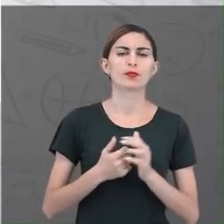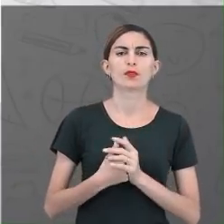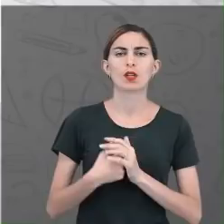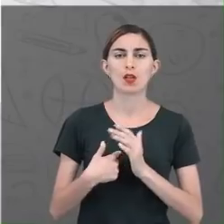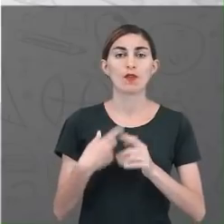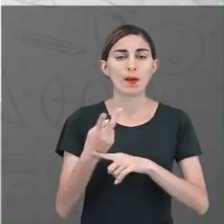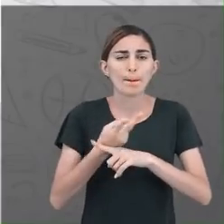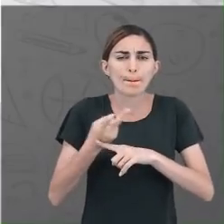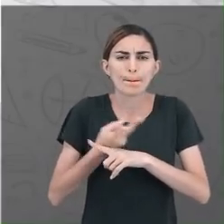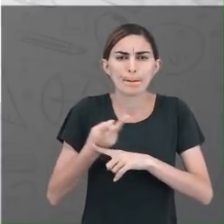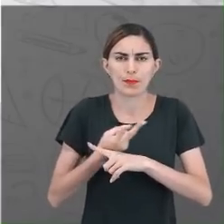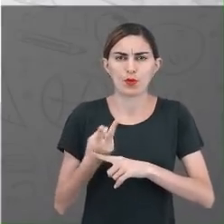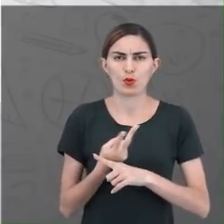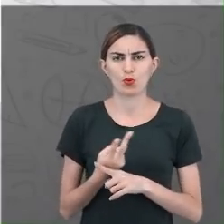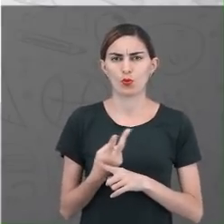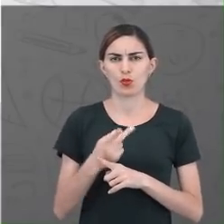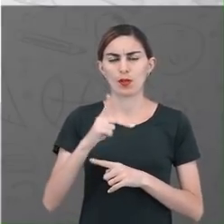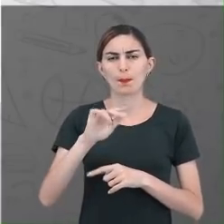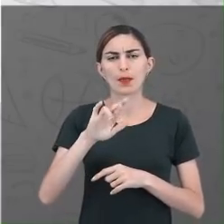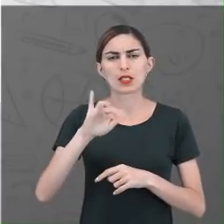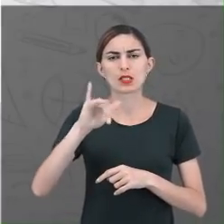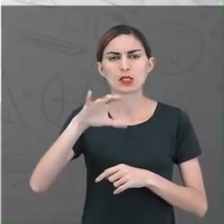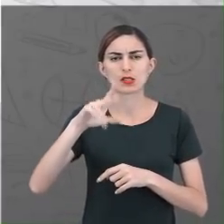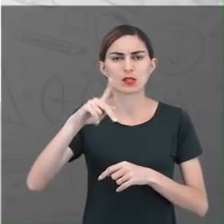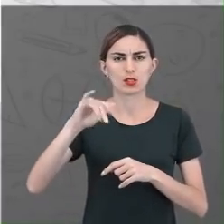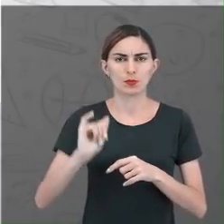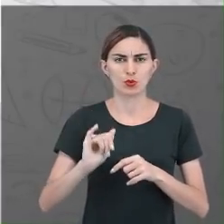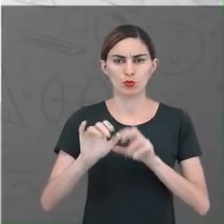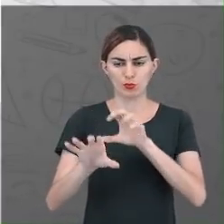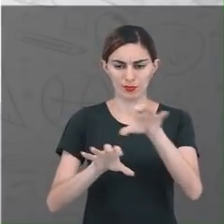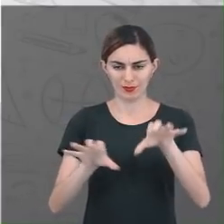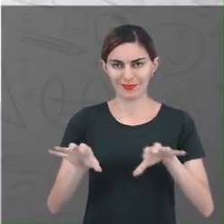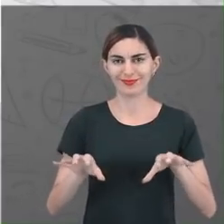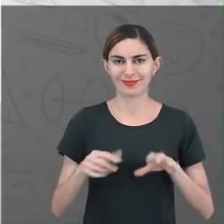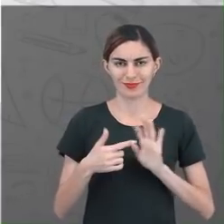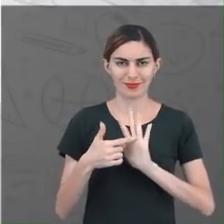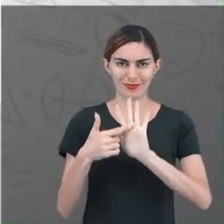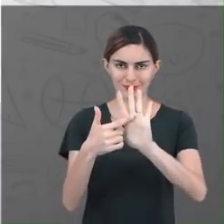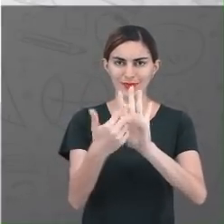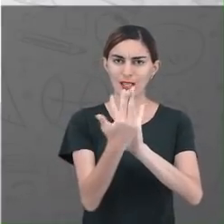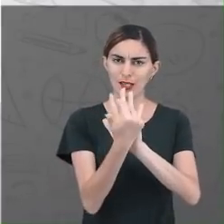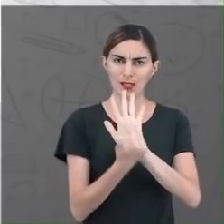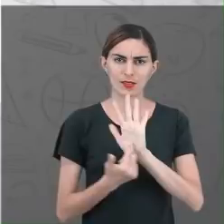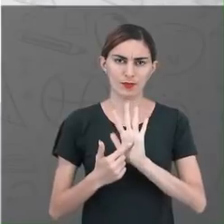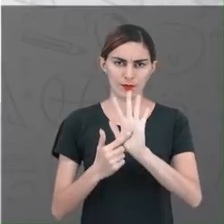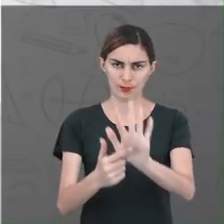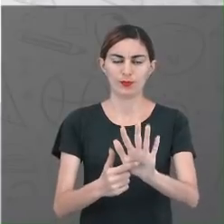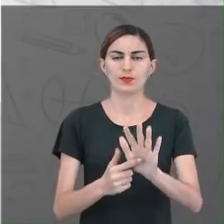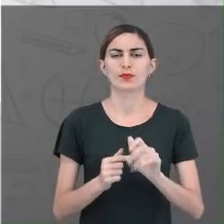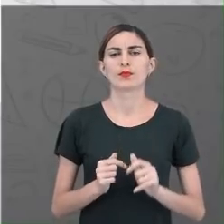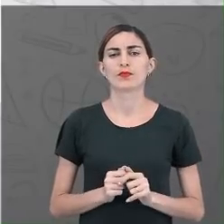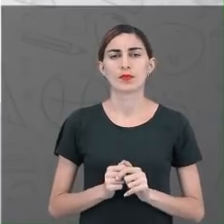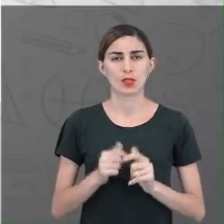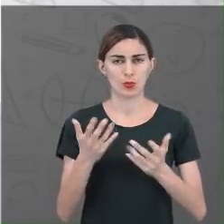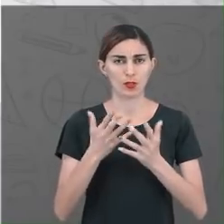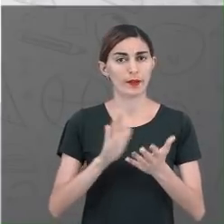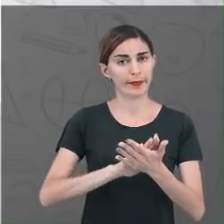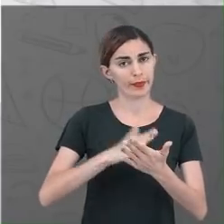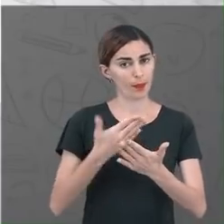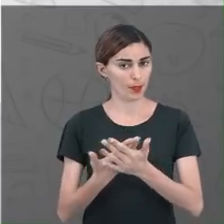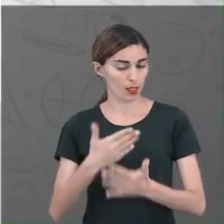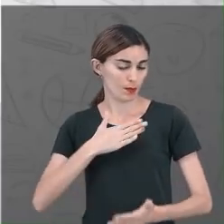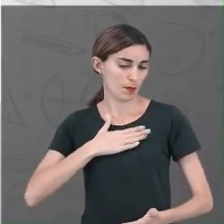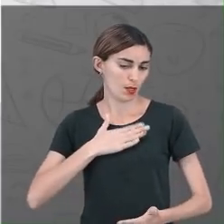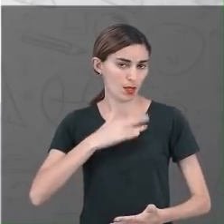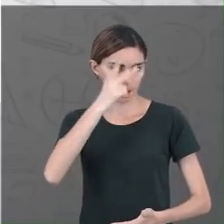vai procurar um pouco desses princípios nos ambientes que eu vou mostrar. Eu gostaria de salientar que essa é uma interpretação